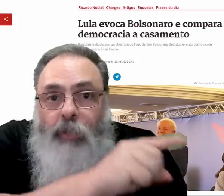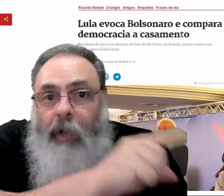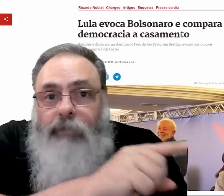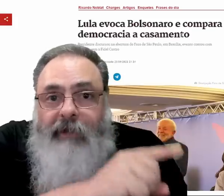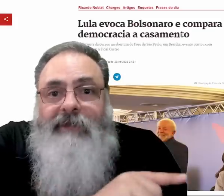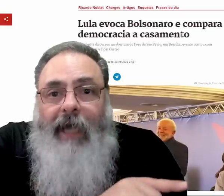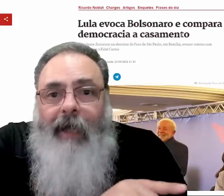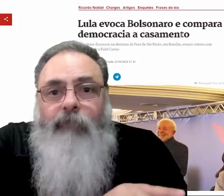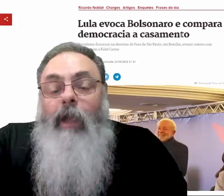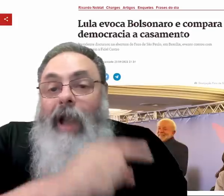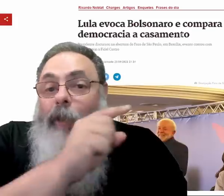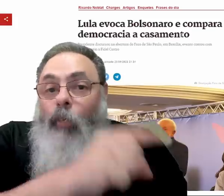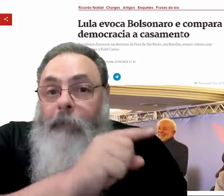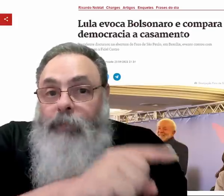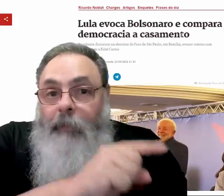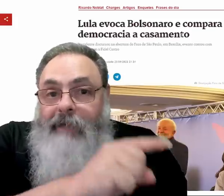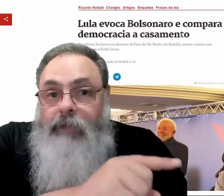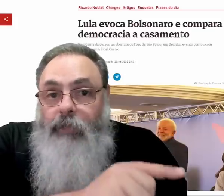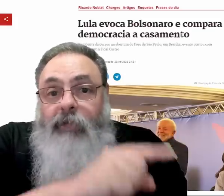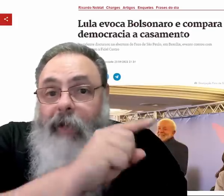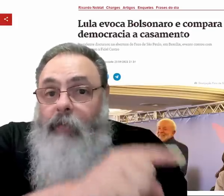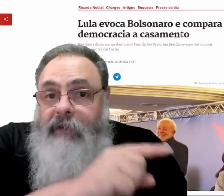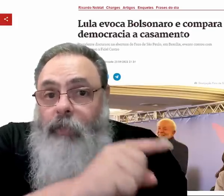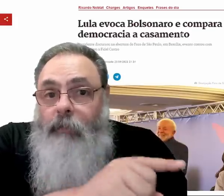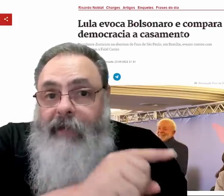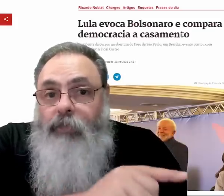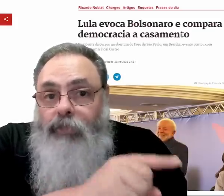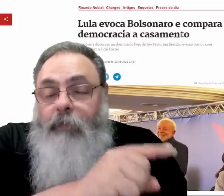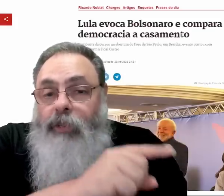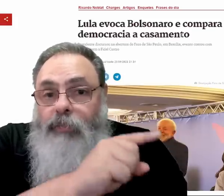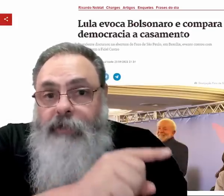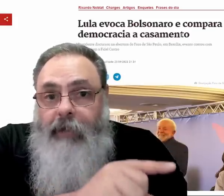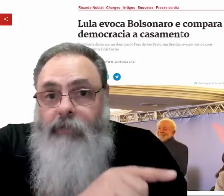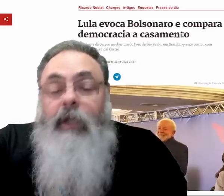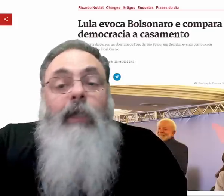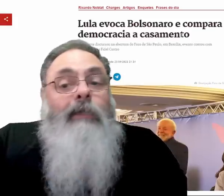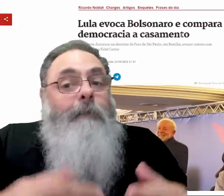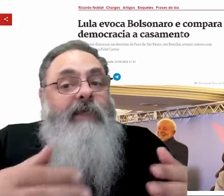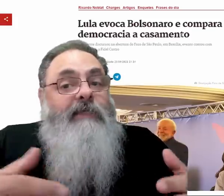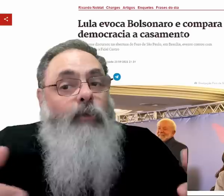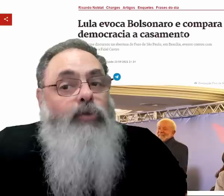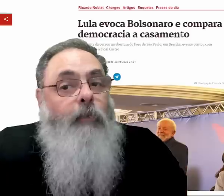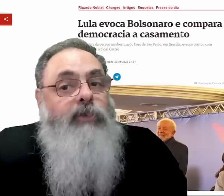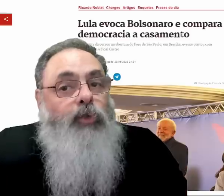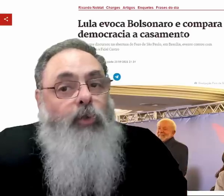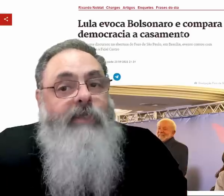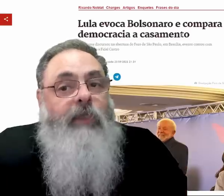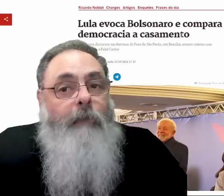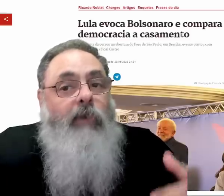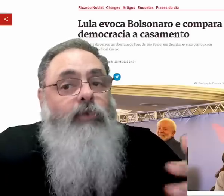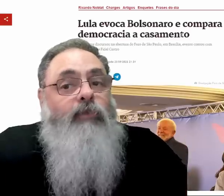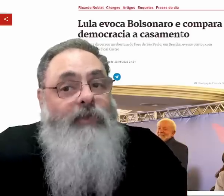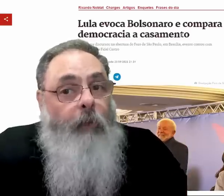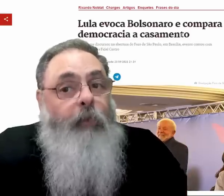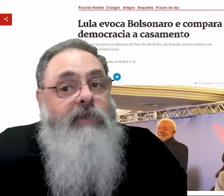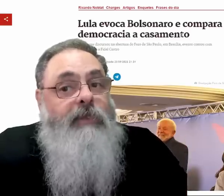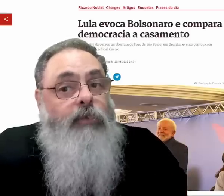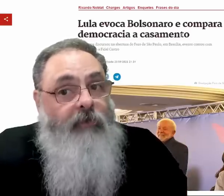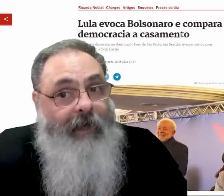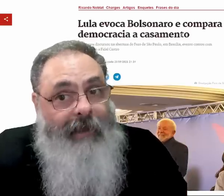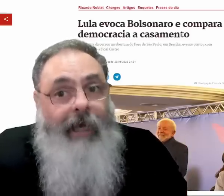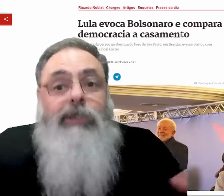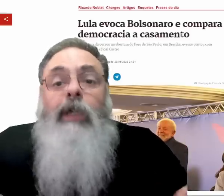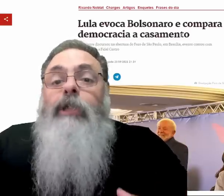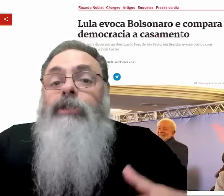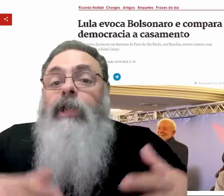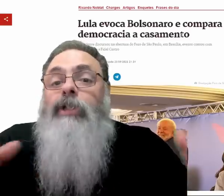jabuti no alto dessa árvore A Culpa do Brasil que vai acontecer com o Brasil nos próximos anos da prisão de opositores que possam fazer oposição